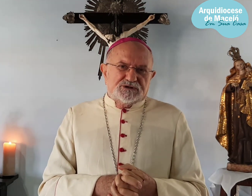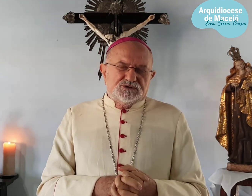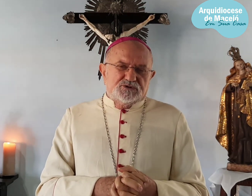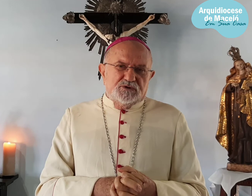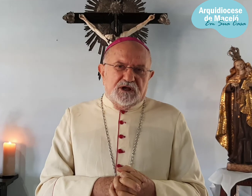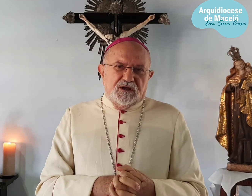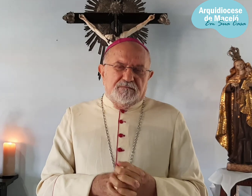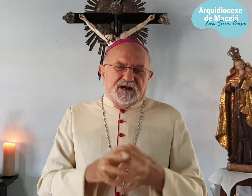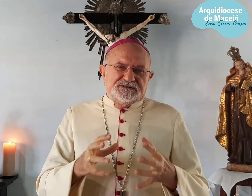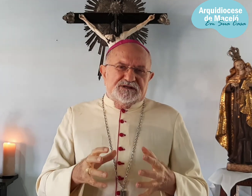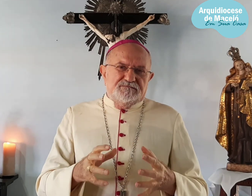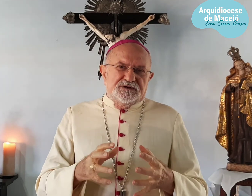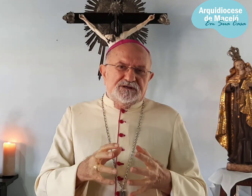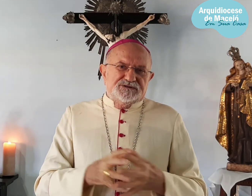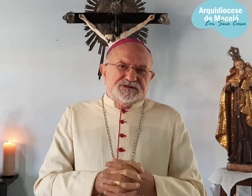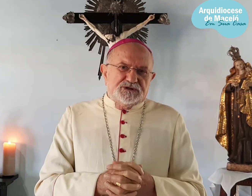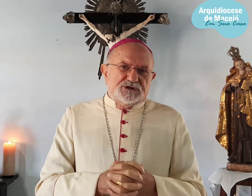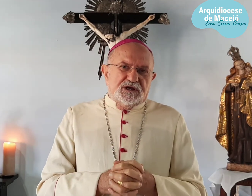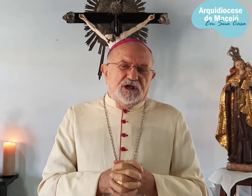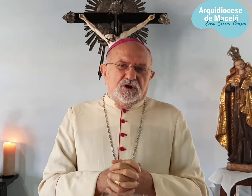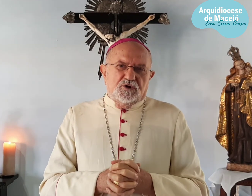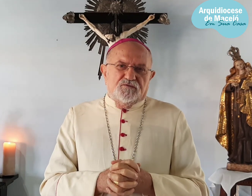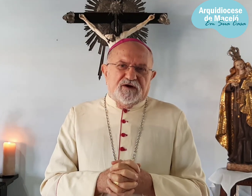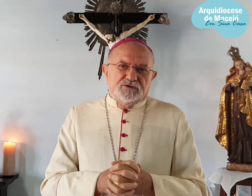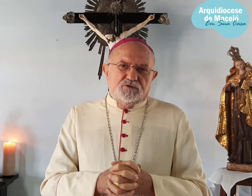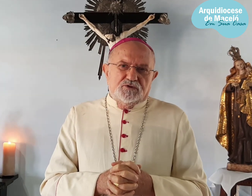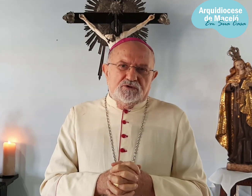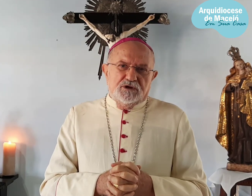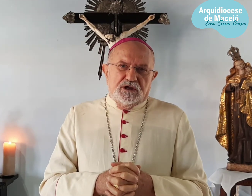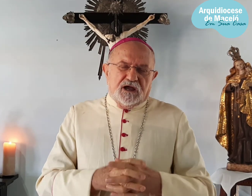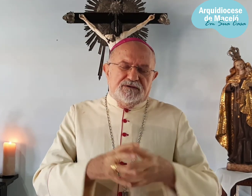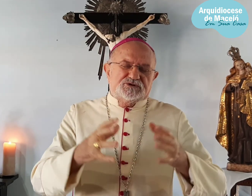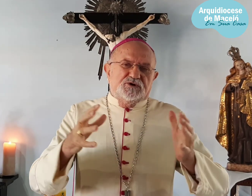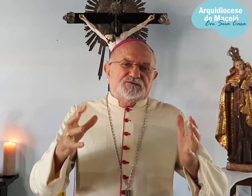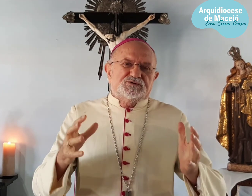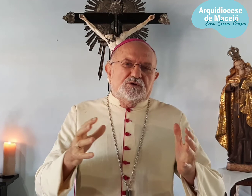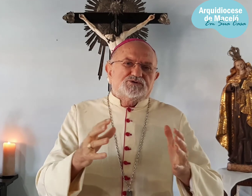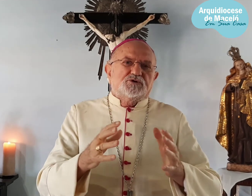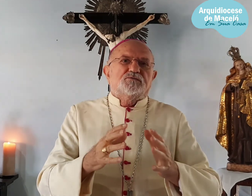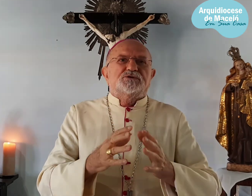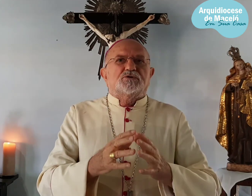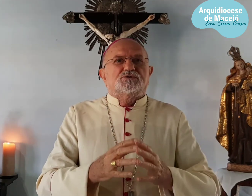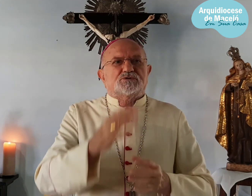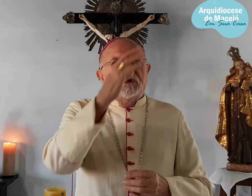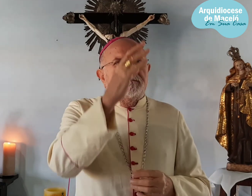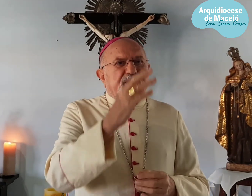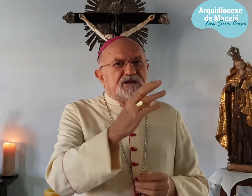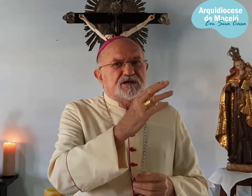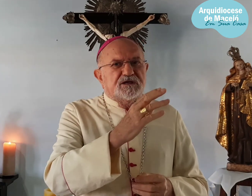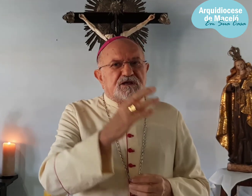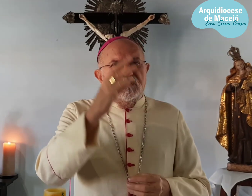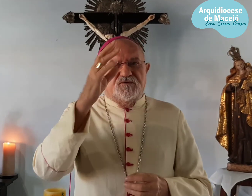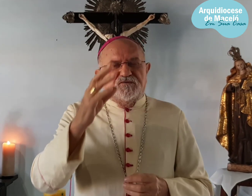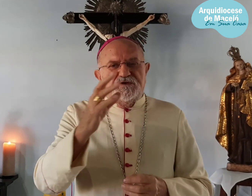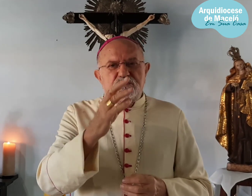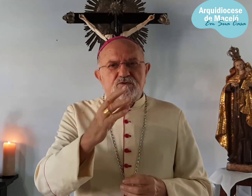Jesus Cristo, para sempre seja louvado. Abençoe-vos o Deus Todo-Poderoso, Pai,